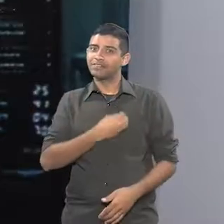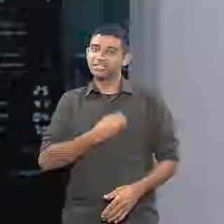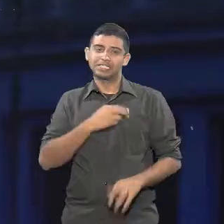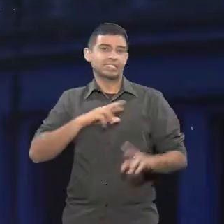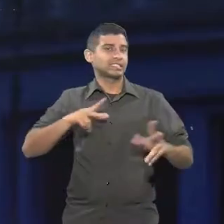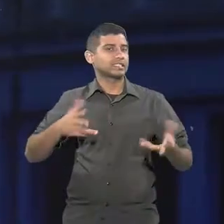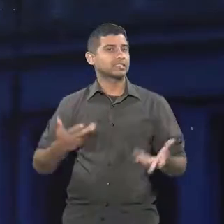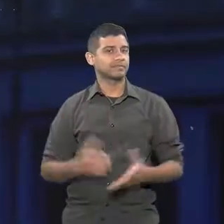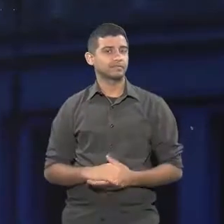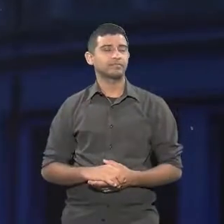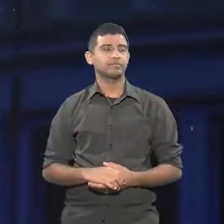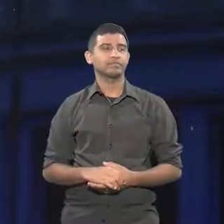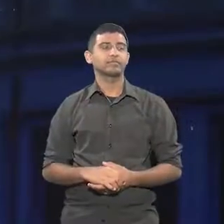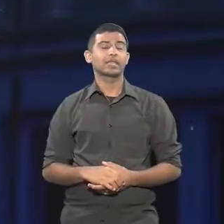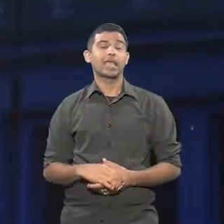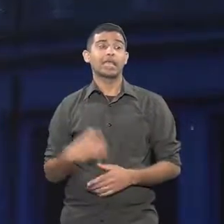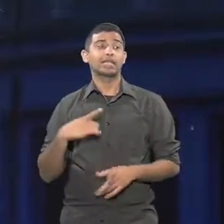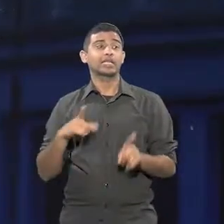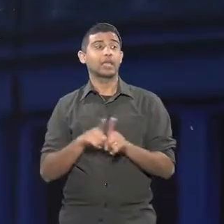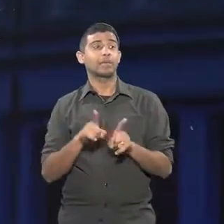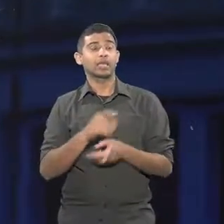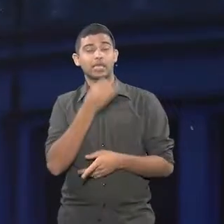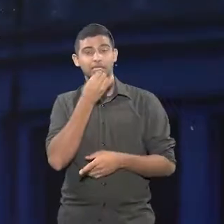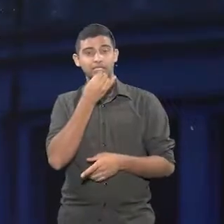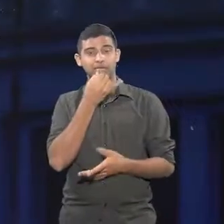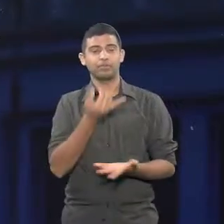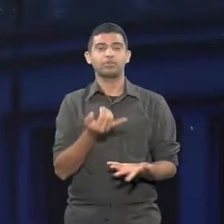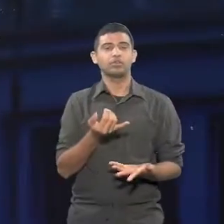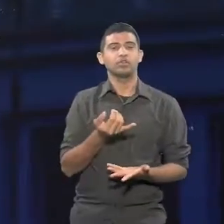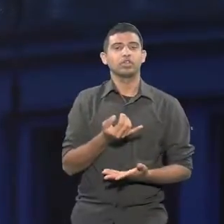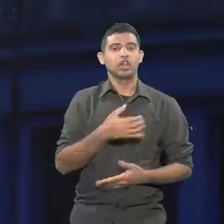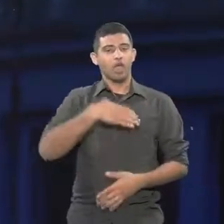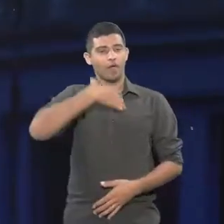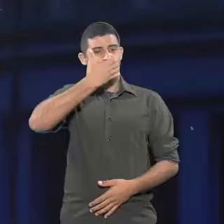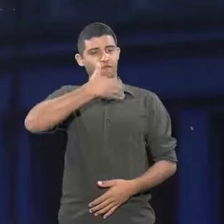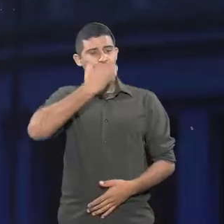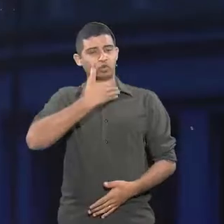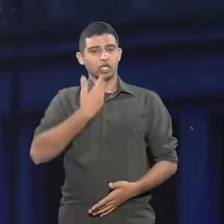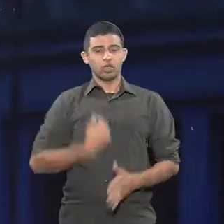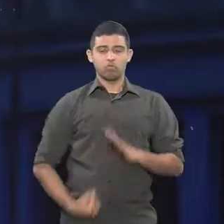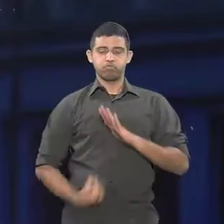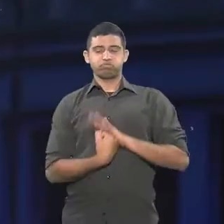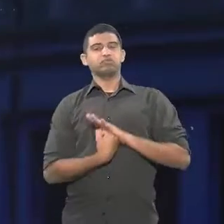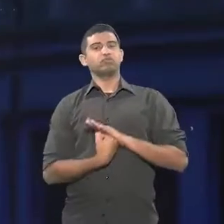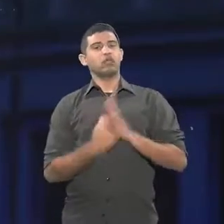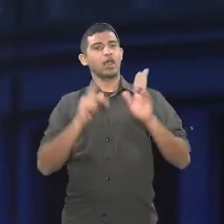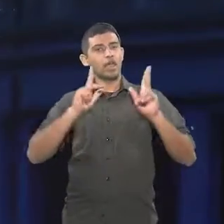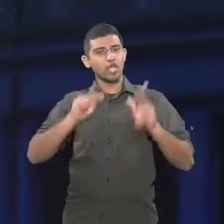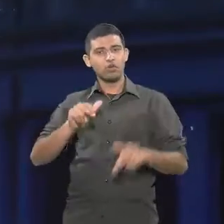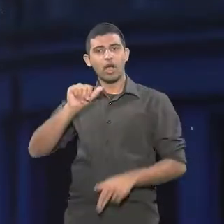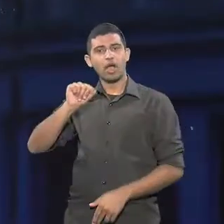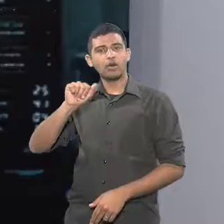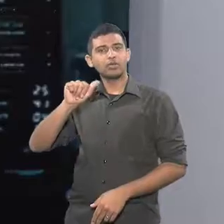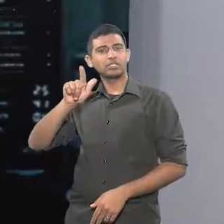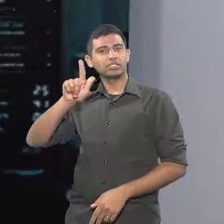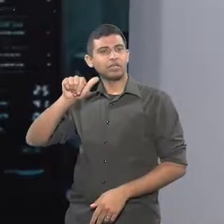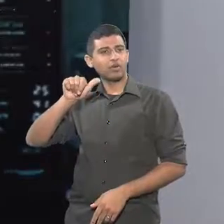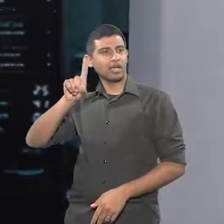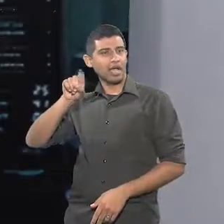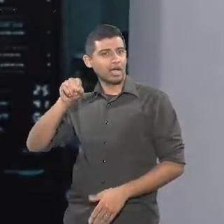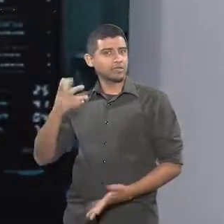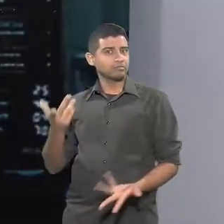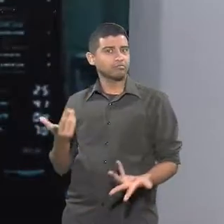Agora, tem a questão da saciedade, né? A fruta vai te saciar como um lanchinho, como um salgado, uma